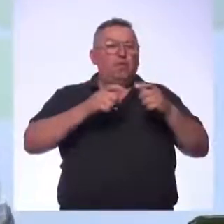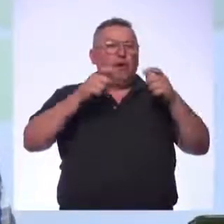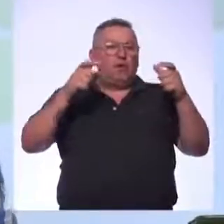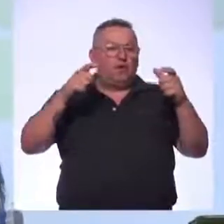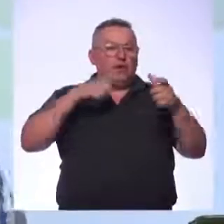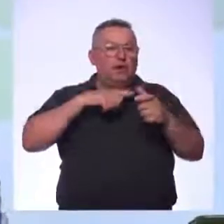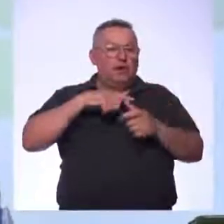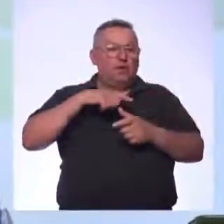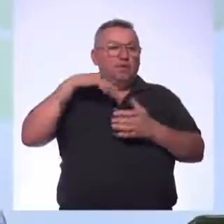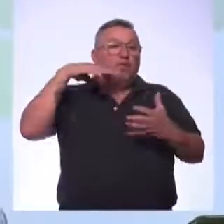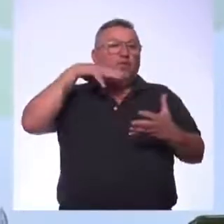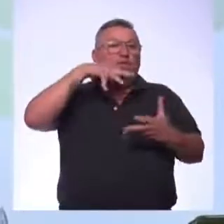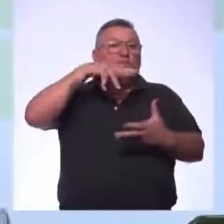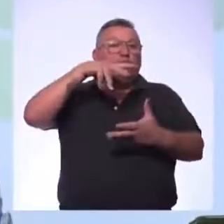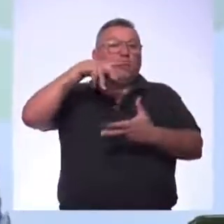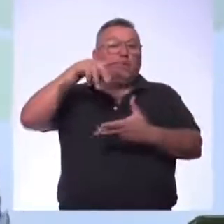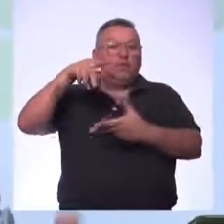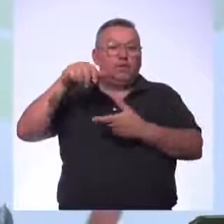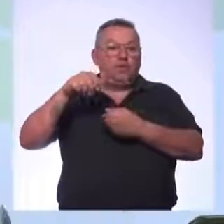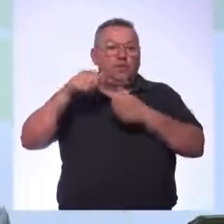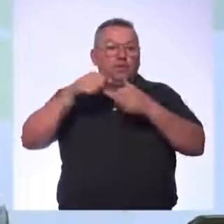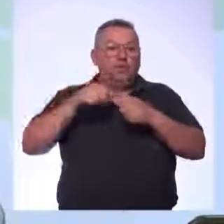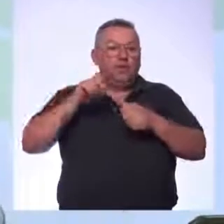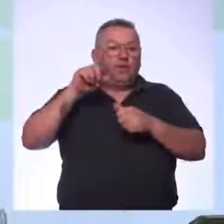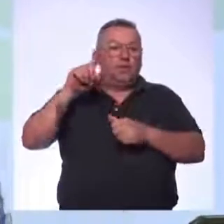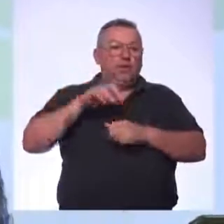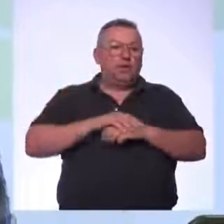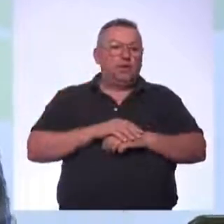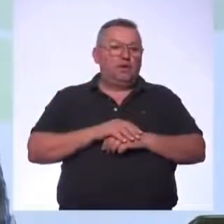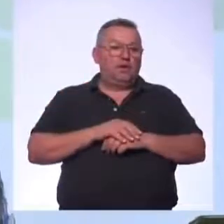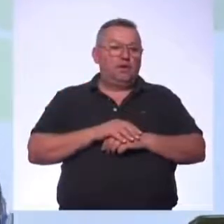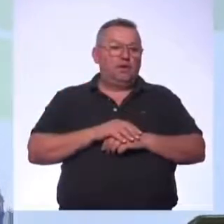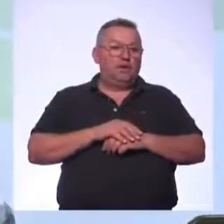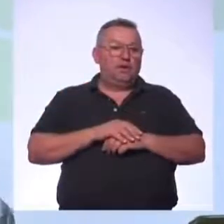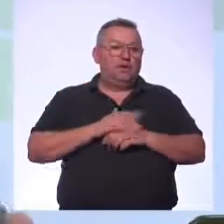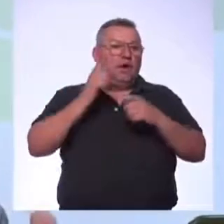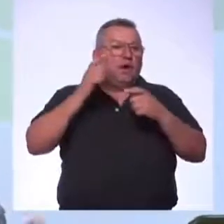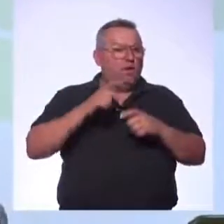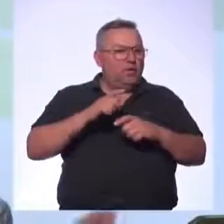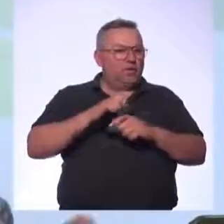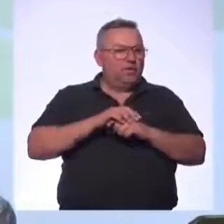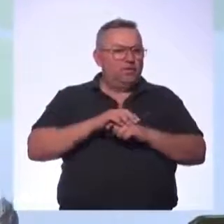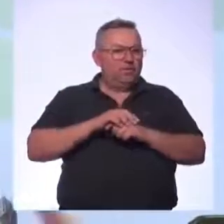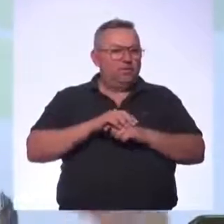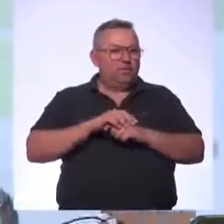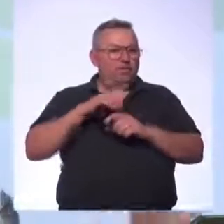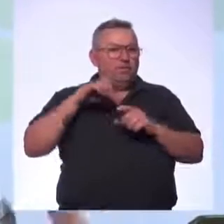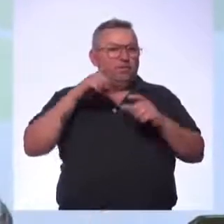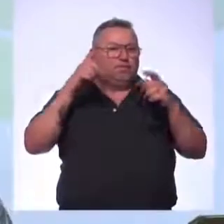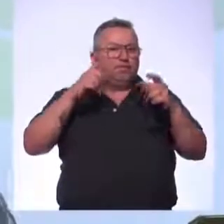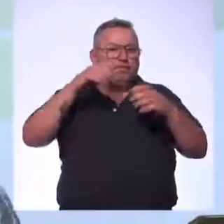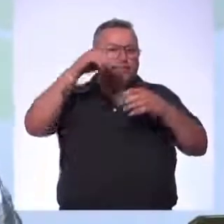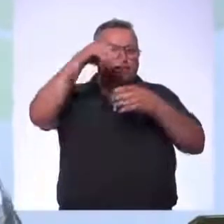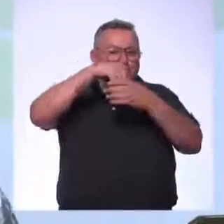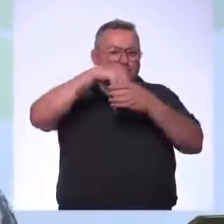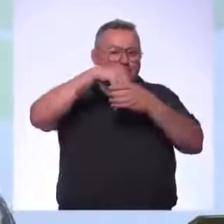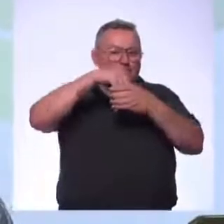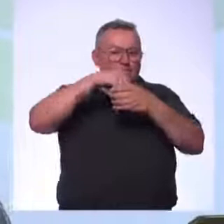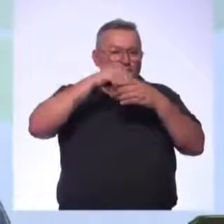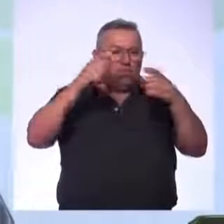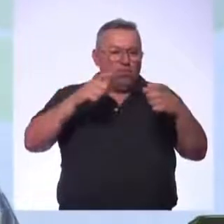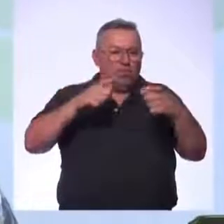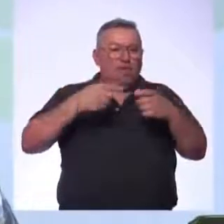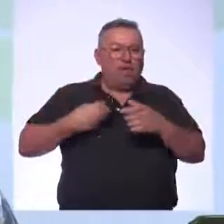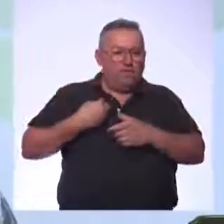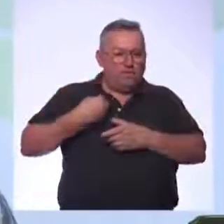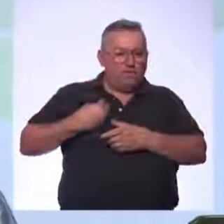que nós temos no mundo fica em Yellowstones. Né? Para vocês terem uma ideia, Yellowstone está dentro de uma área